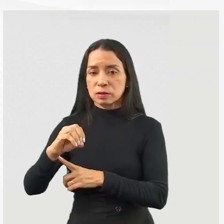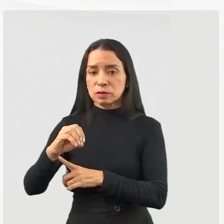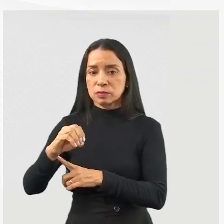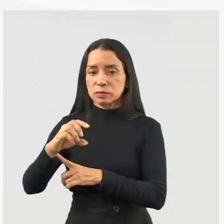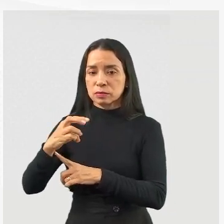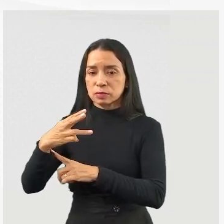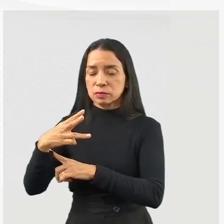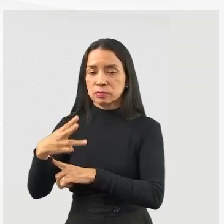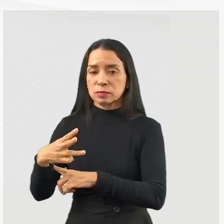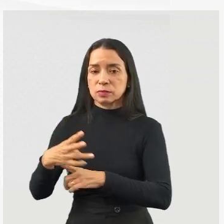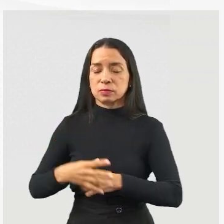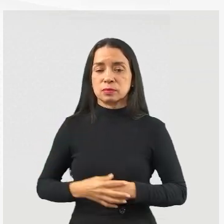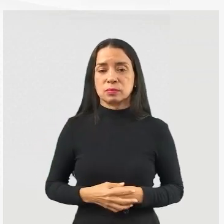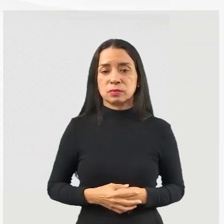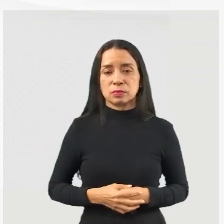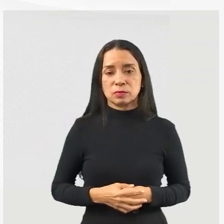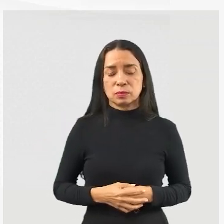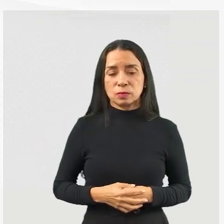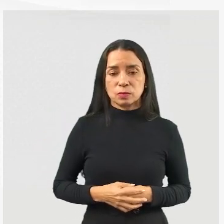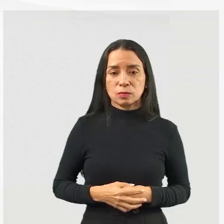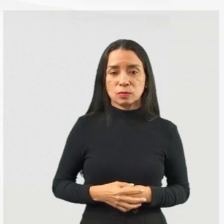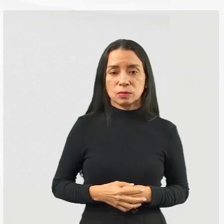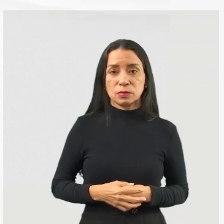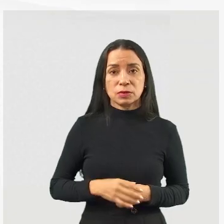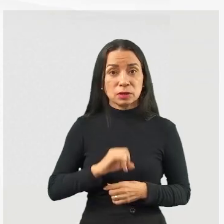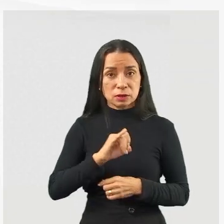0,03, ó. Se for 2%,